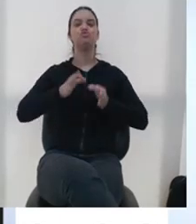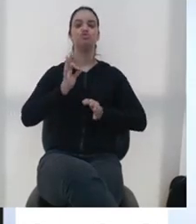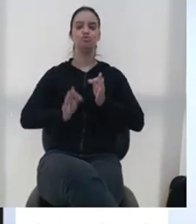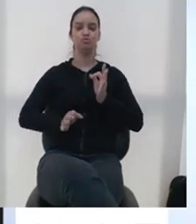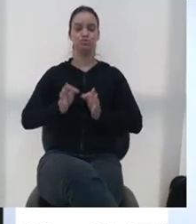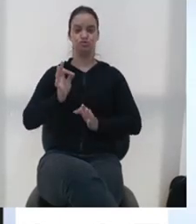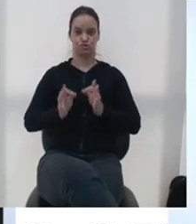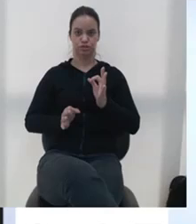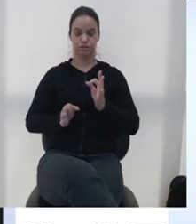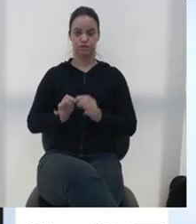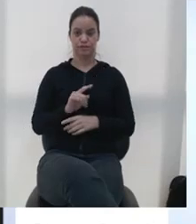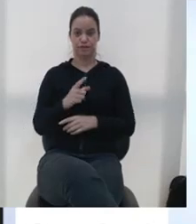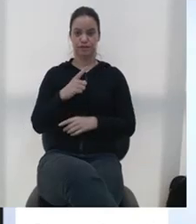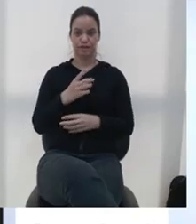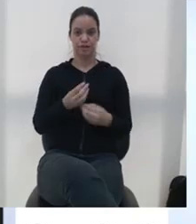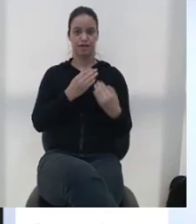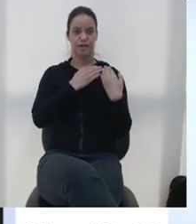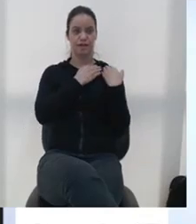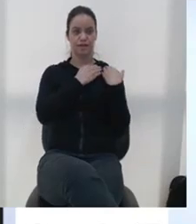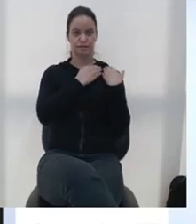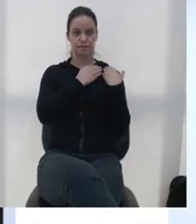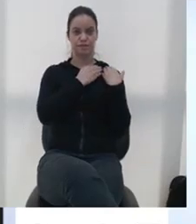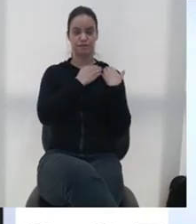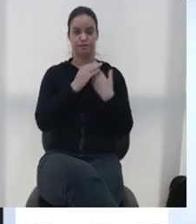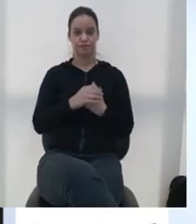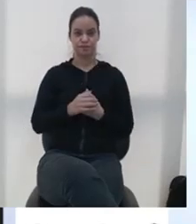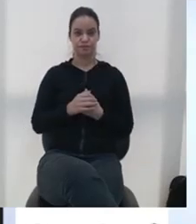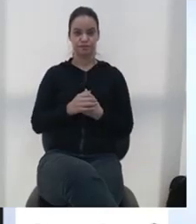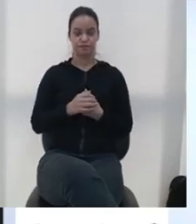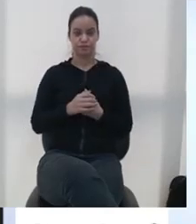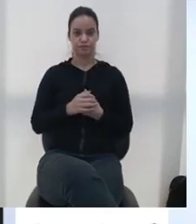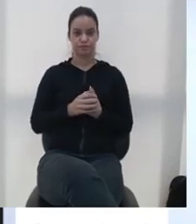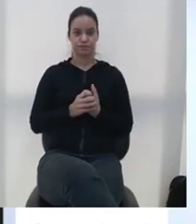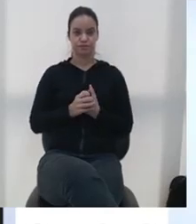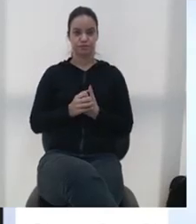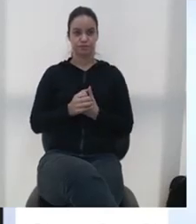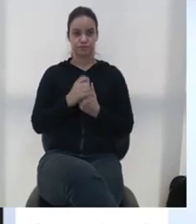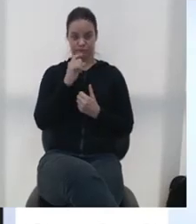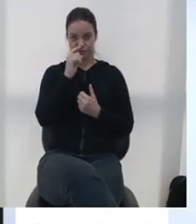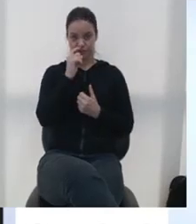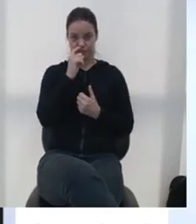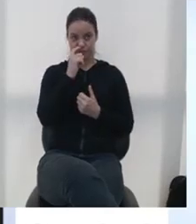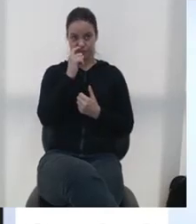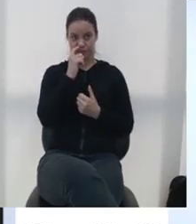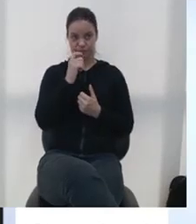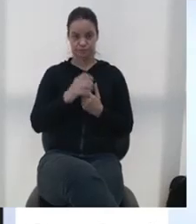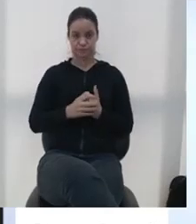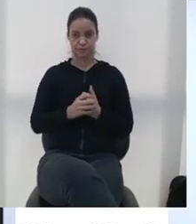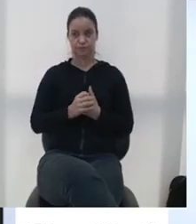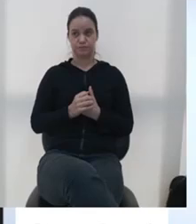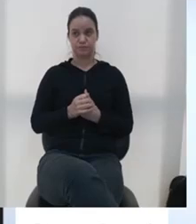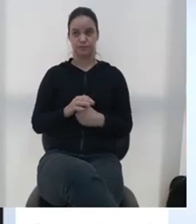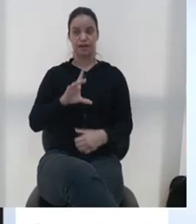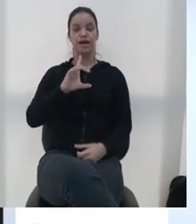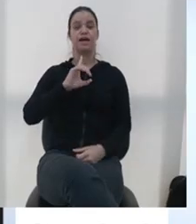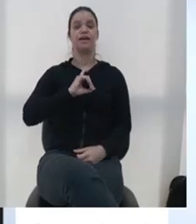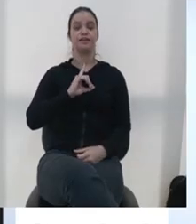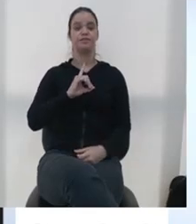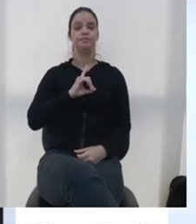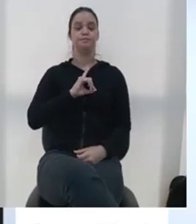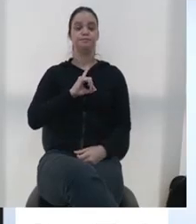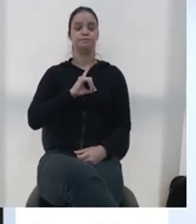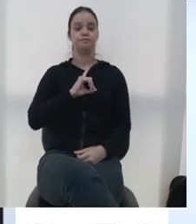seja responsabilizada, que ela seja presa. Excelência, a defensoria, ela